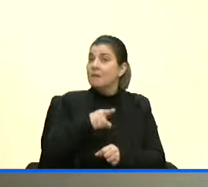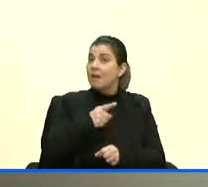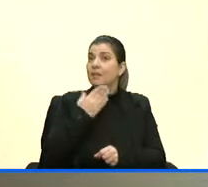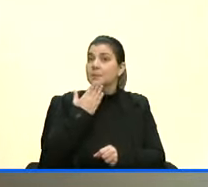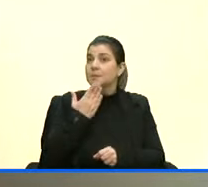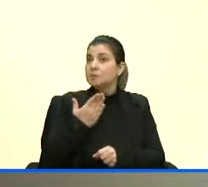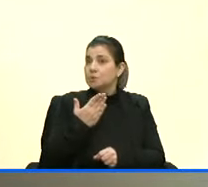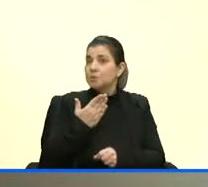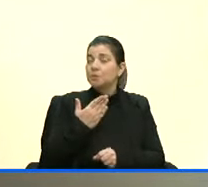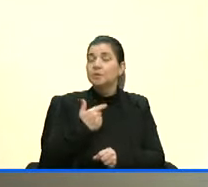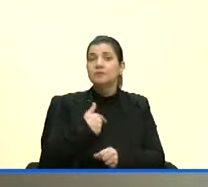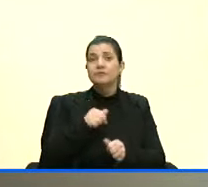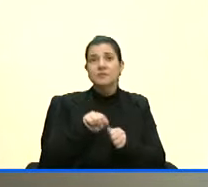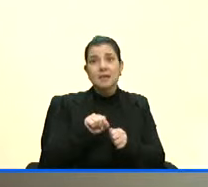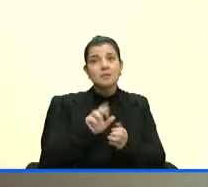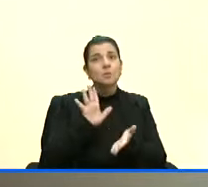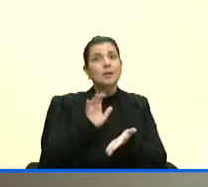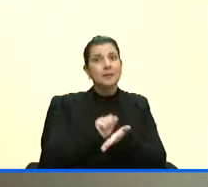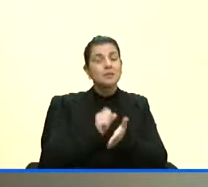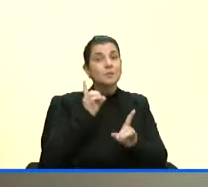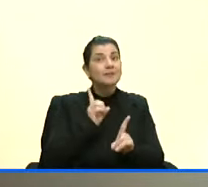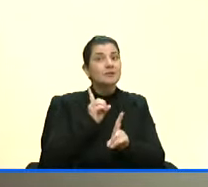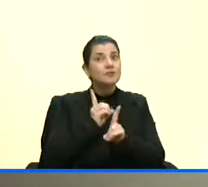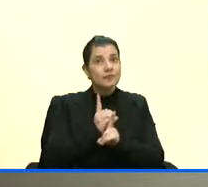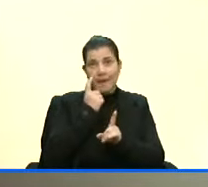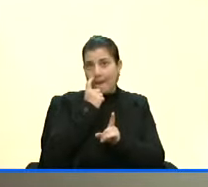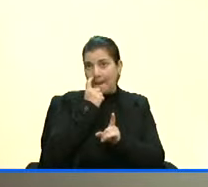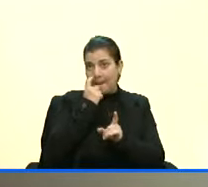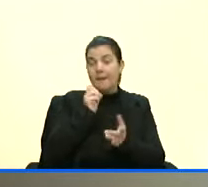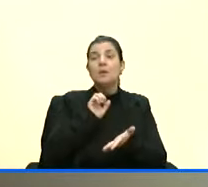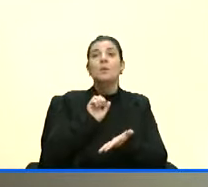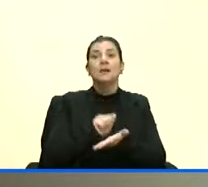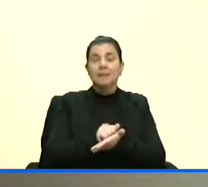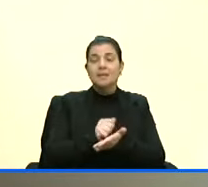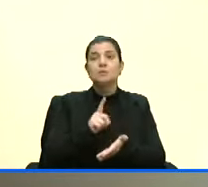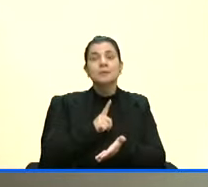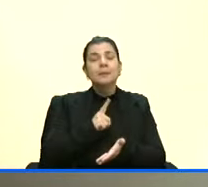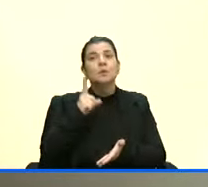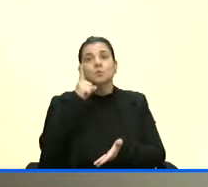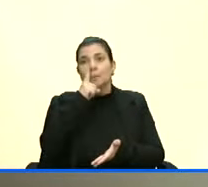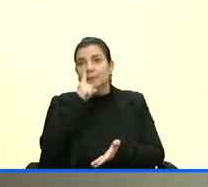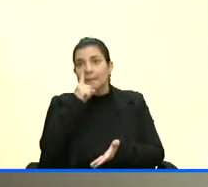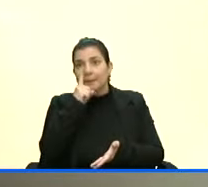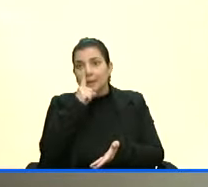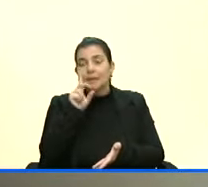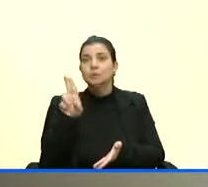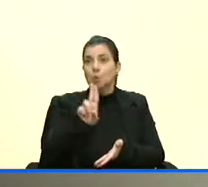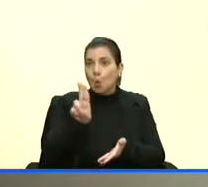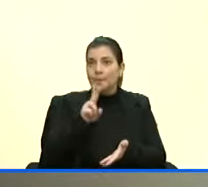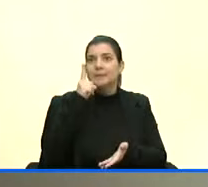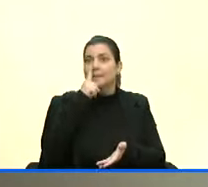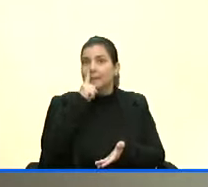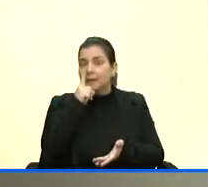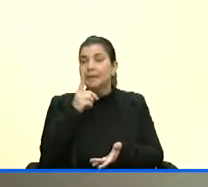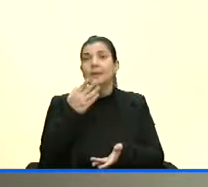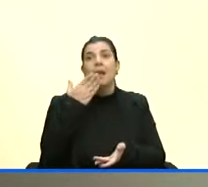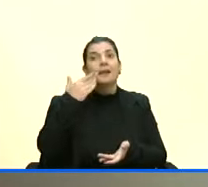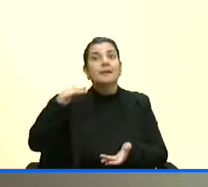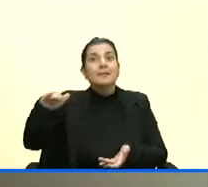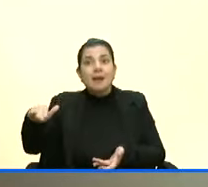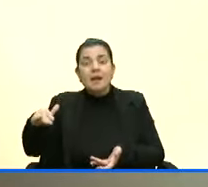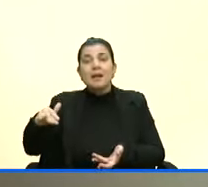cadastro, justamente para identificar. Então, é um cadastro que tem o nome da mãe, contato, a criança, a idade,